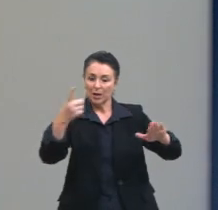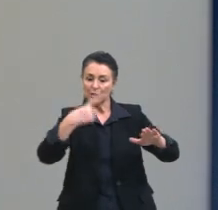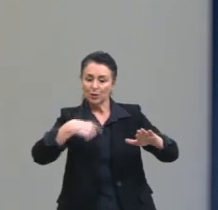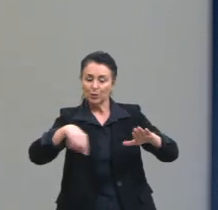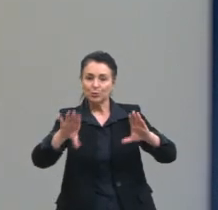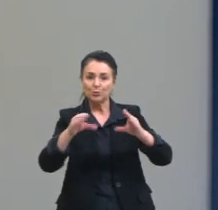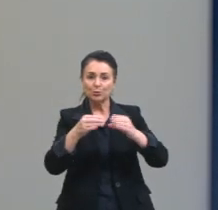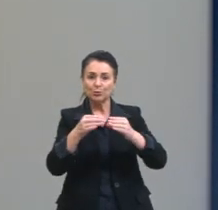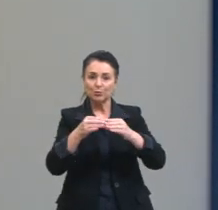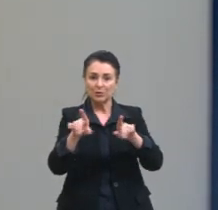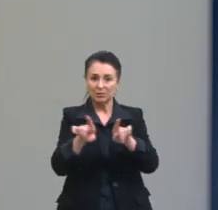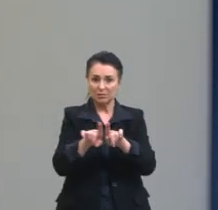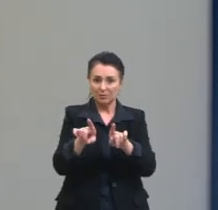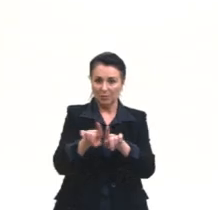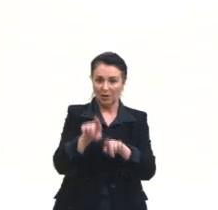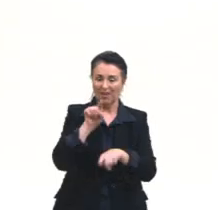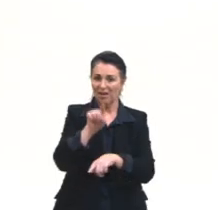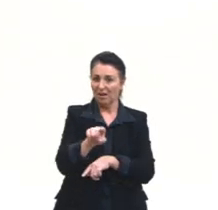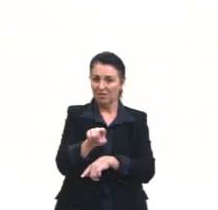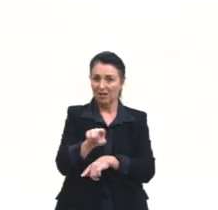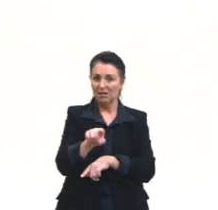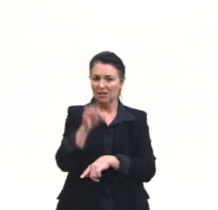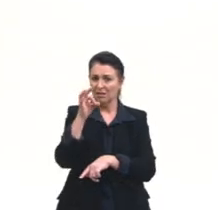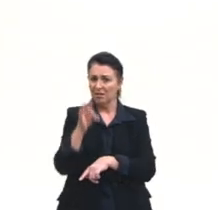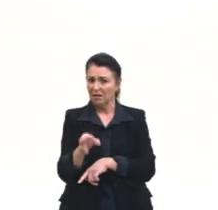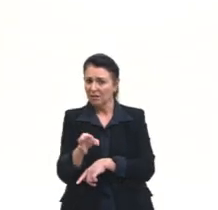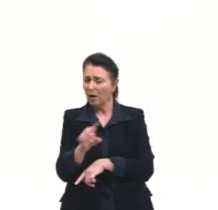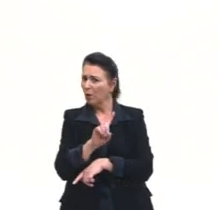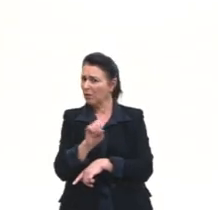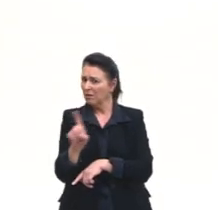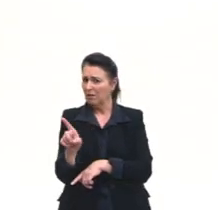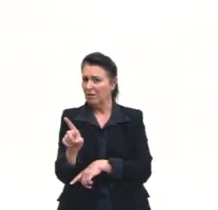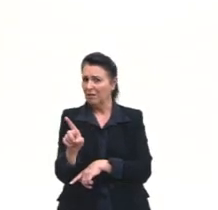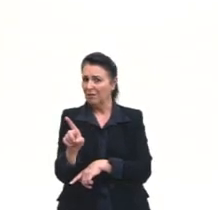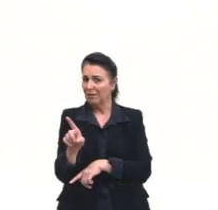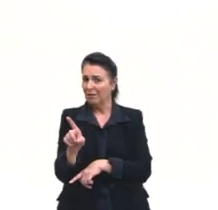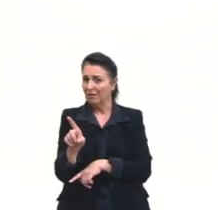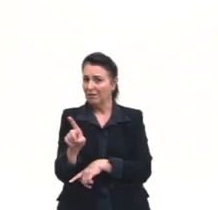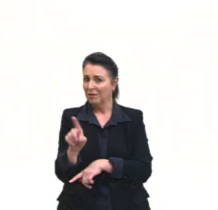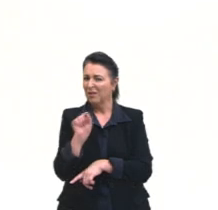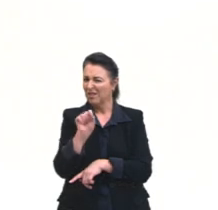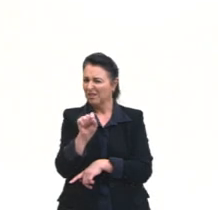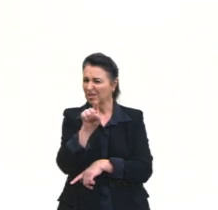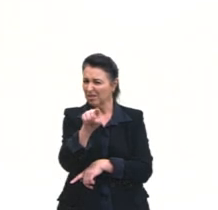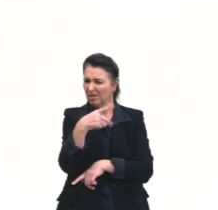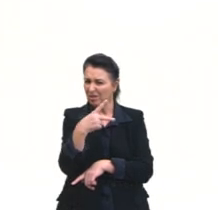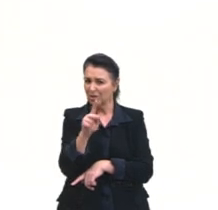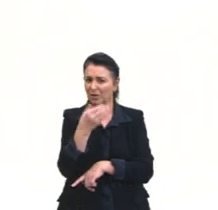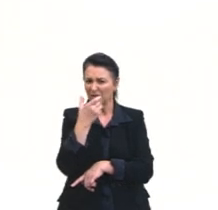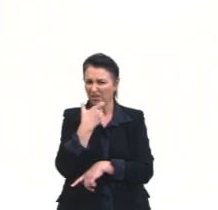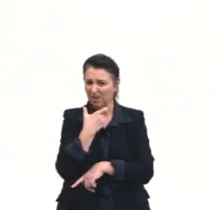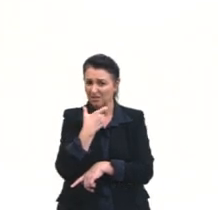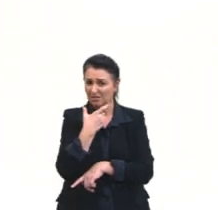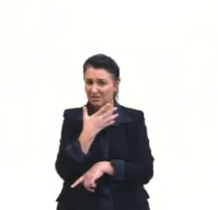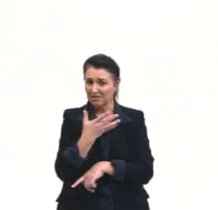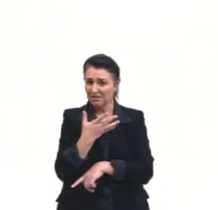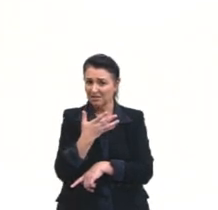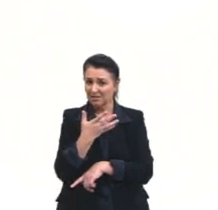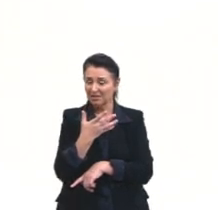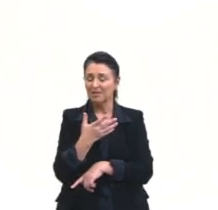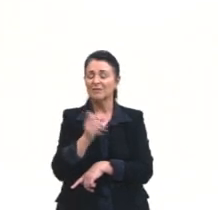Então essa alternativa está correta ou incorreta gente que vocês acham e